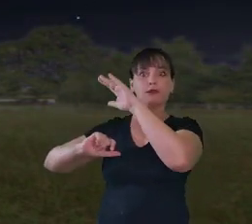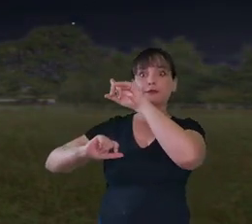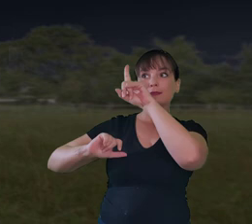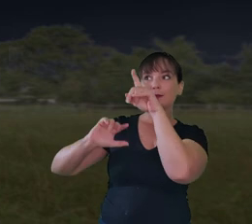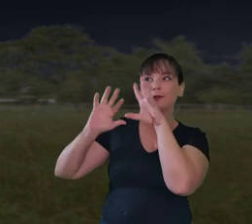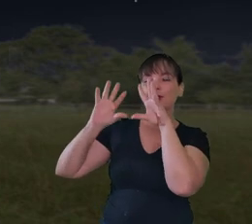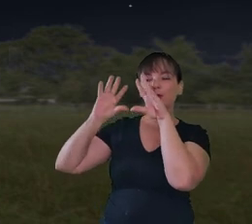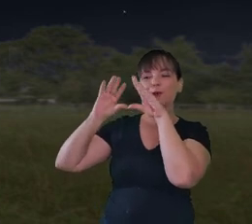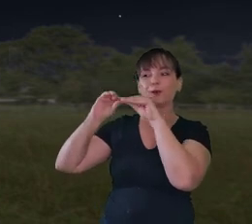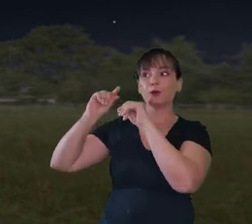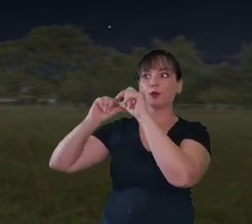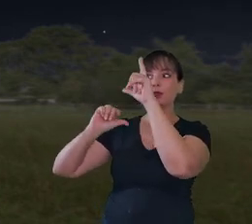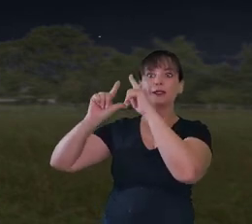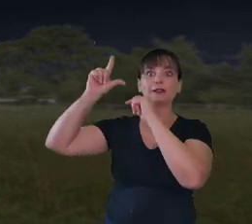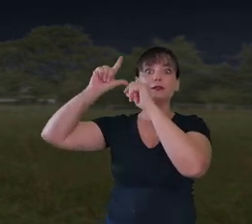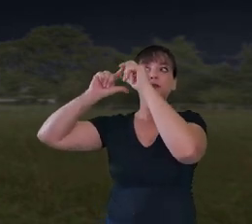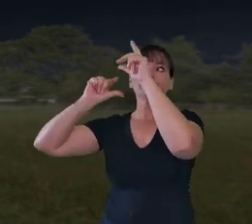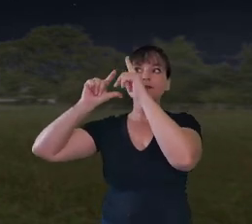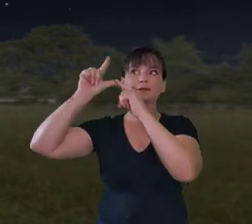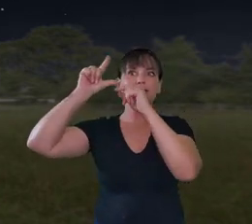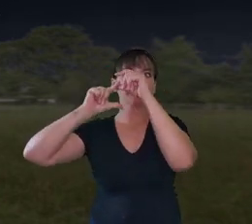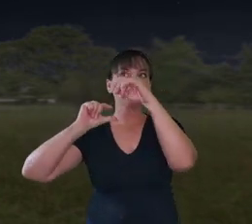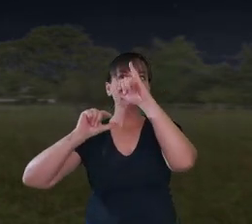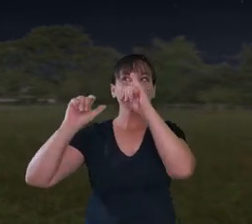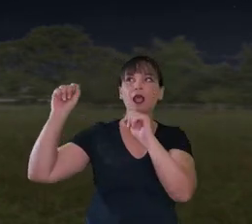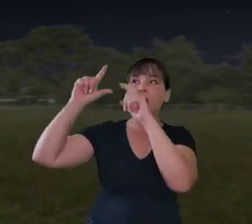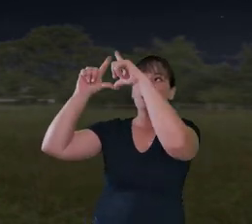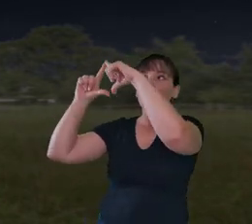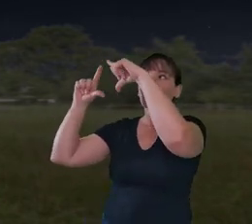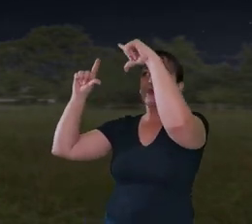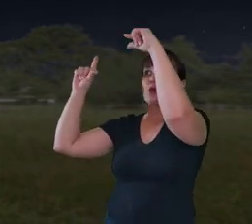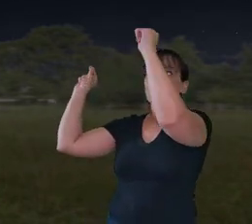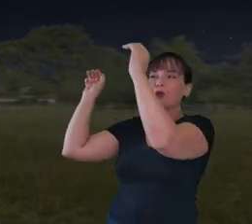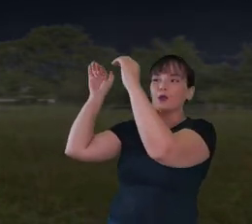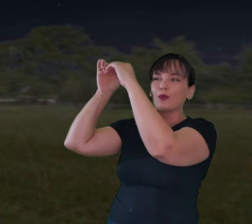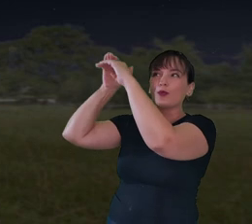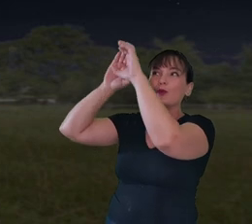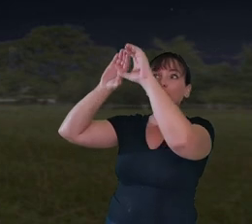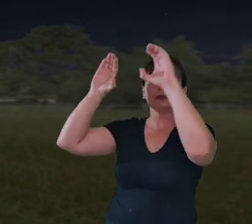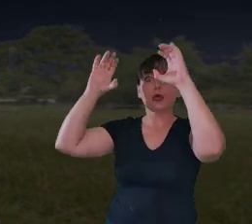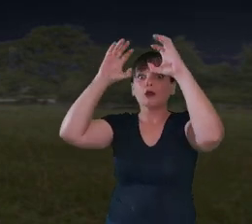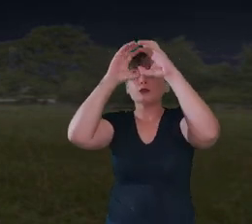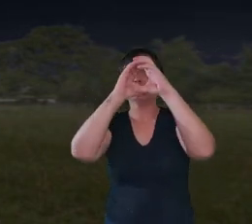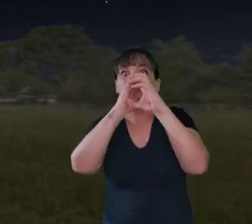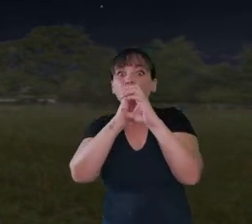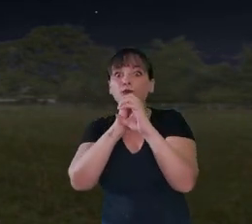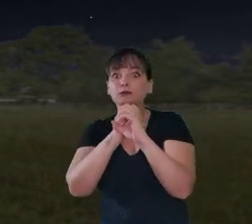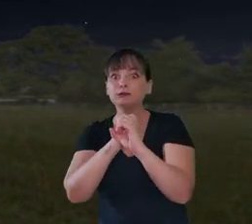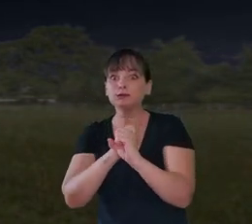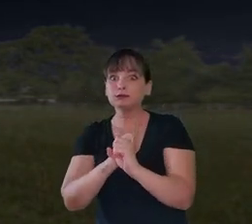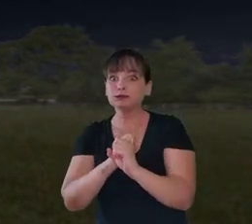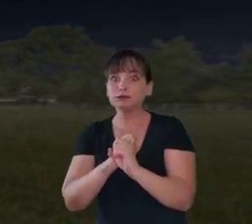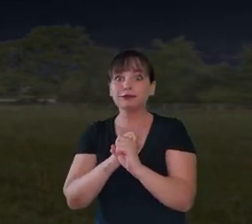escurecer, cada vez mais estrelas vão surgindo. Se a lua estiver escondida, o fundo do céu vai ficar tão escuro